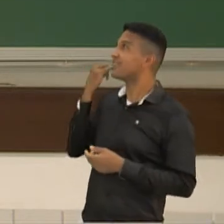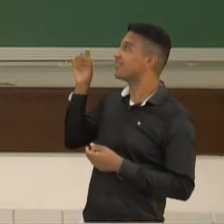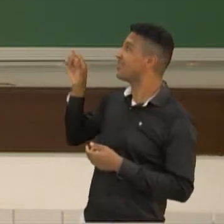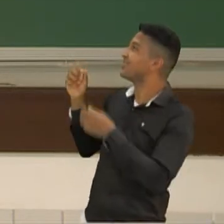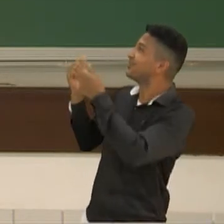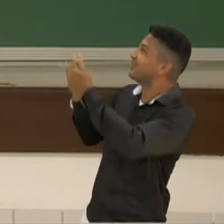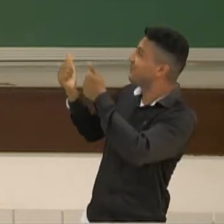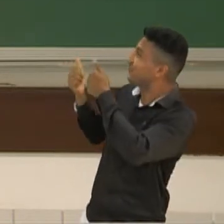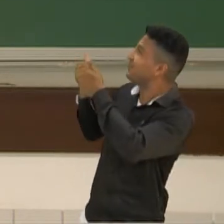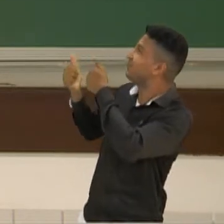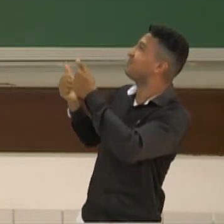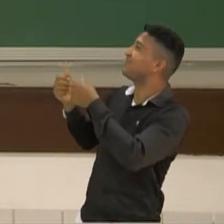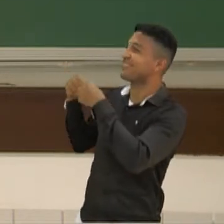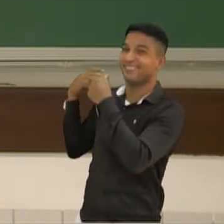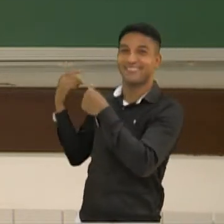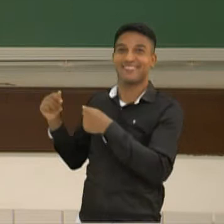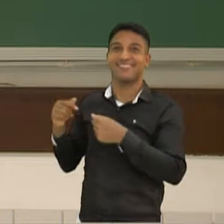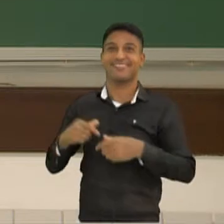bem, Isaías?